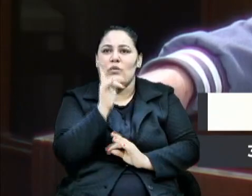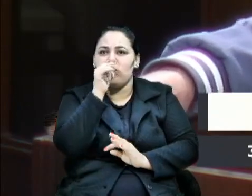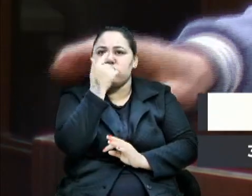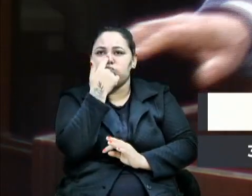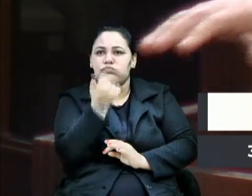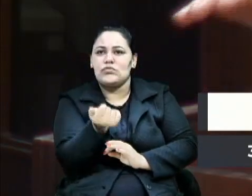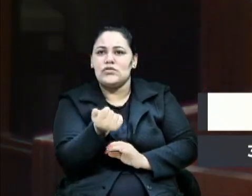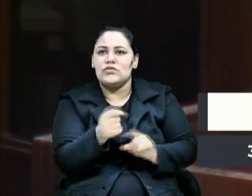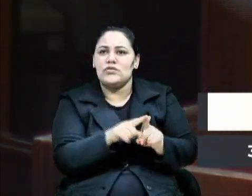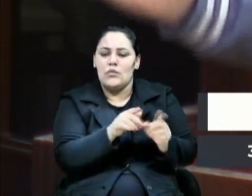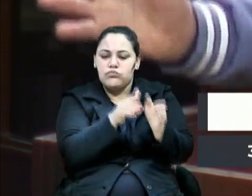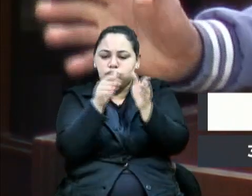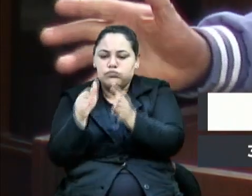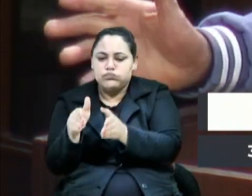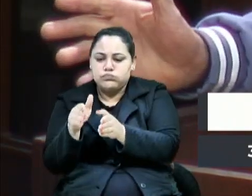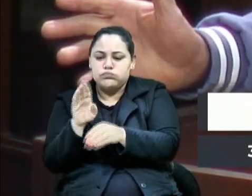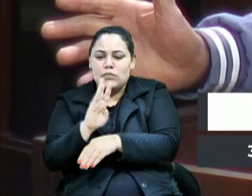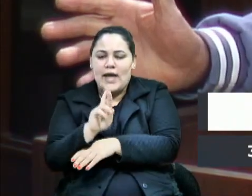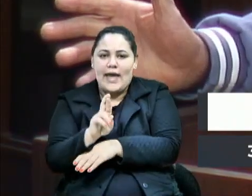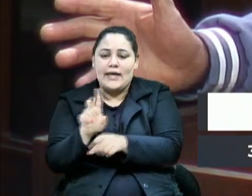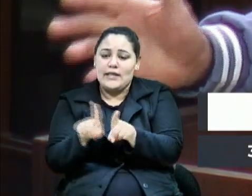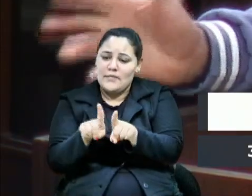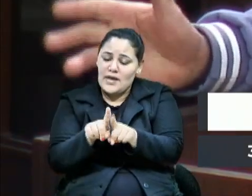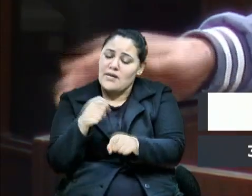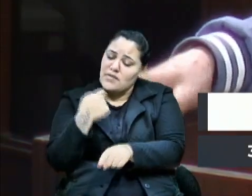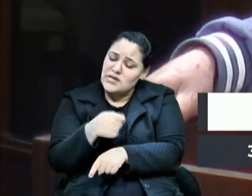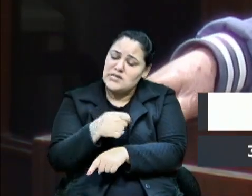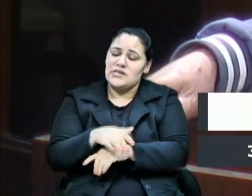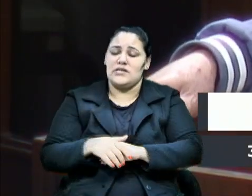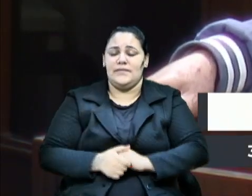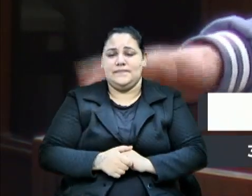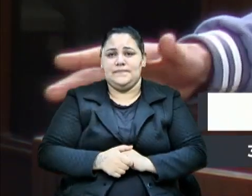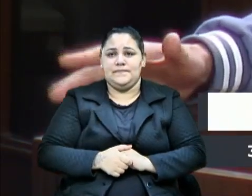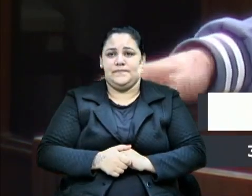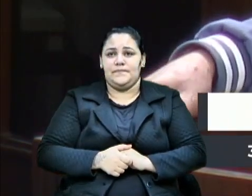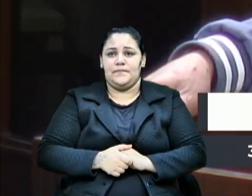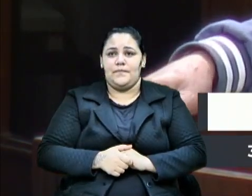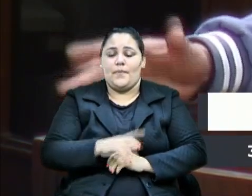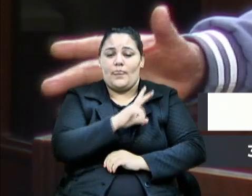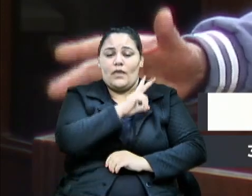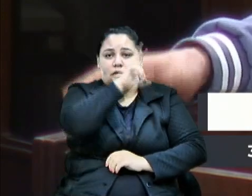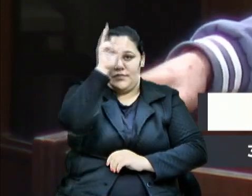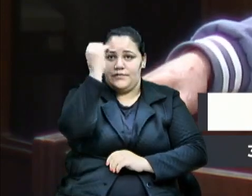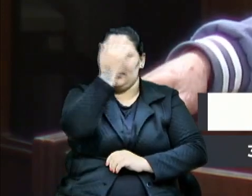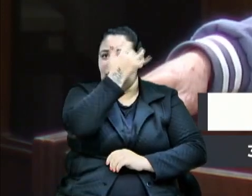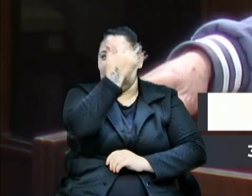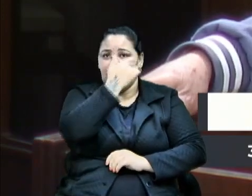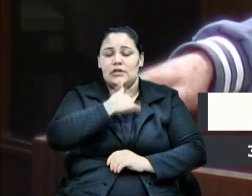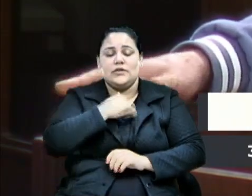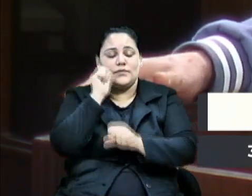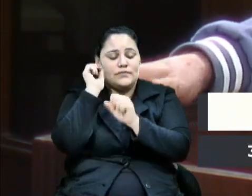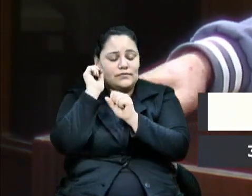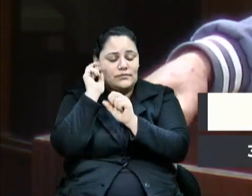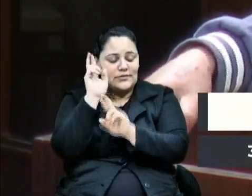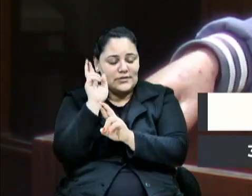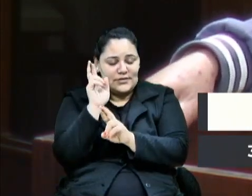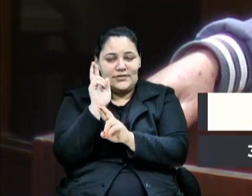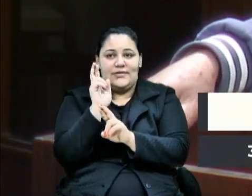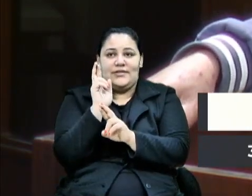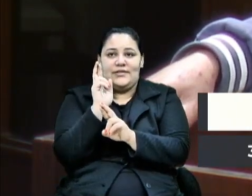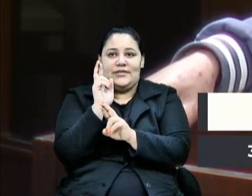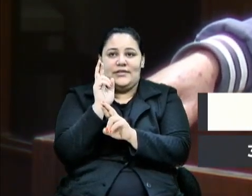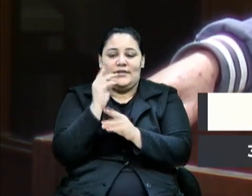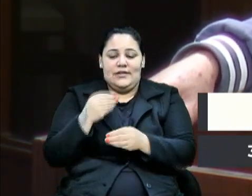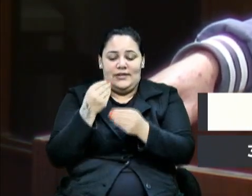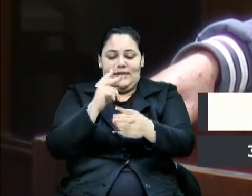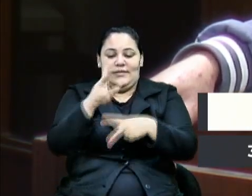embaixo. Agora, se inicia por alguns. E o prefeito Adiló, espero que vai dar um presente para Galópolis, anunciando antes do final